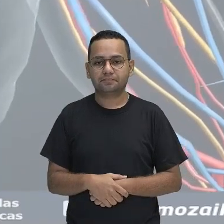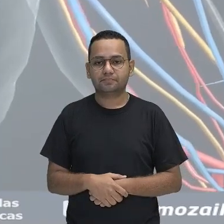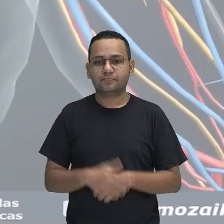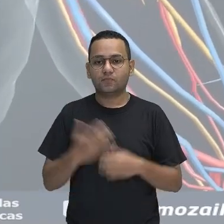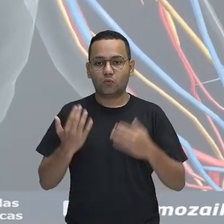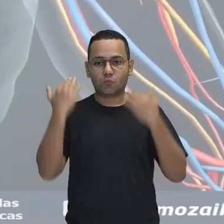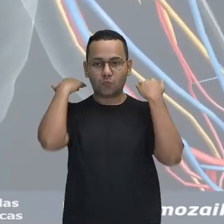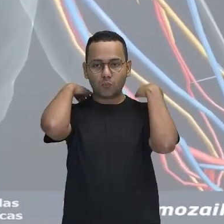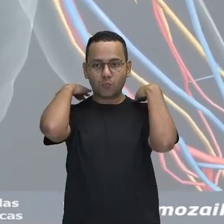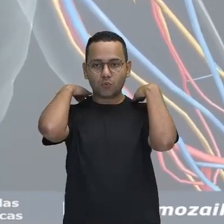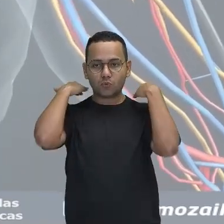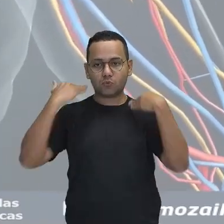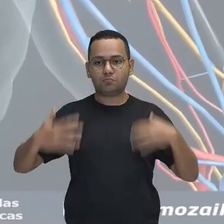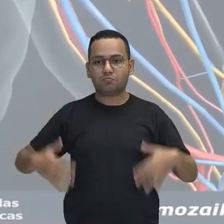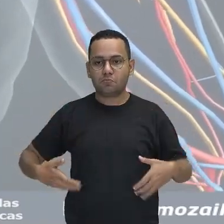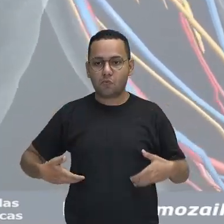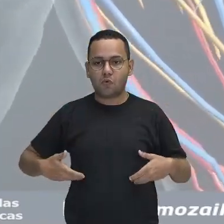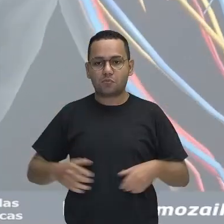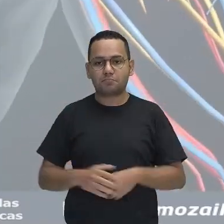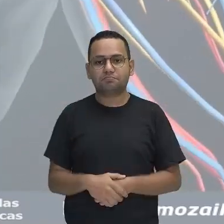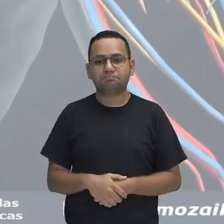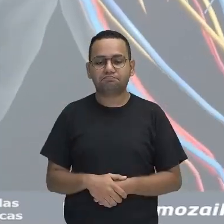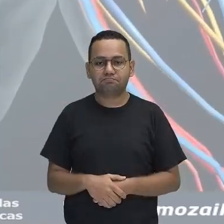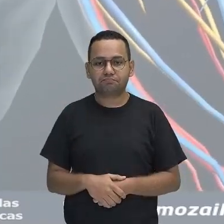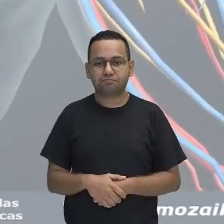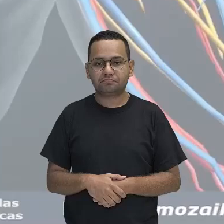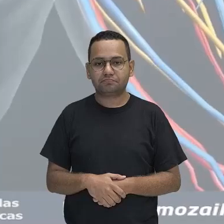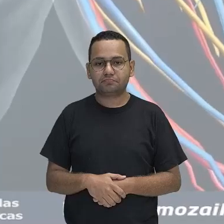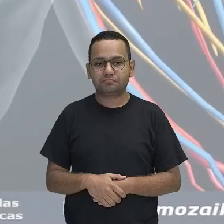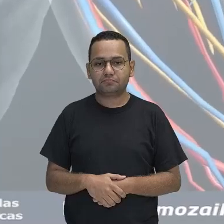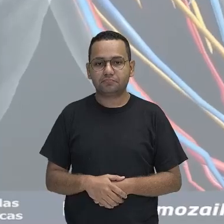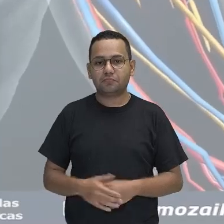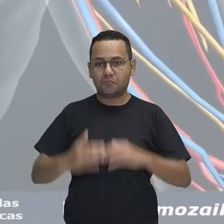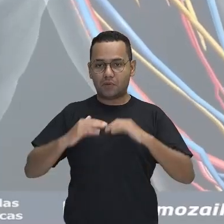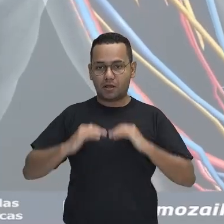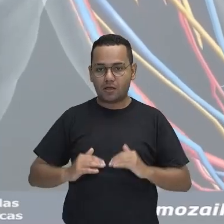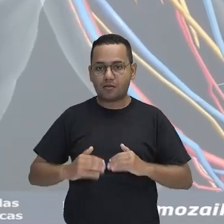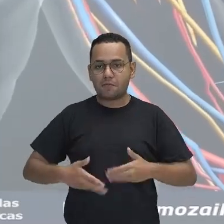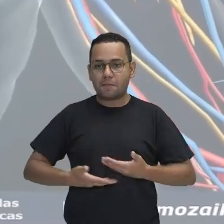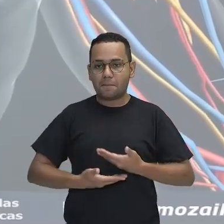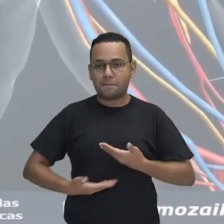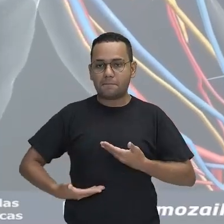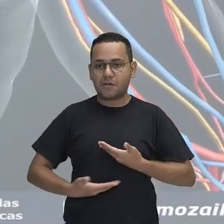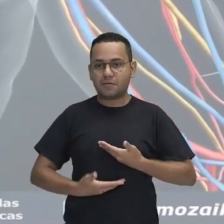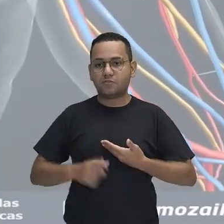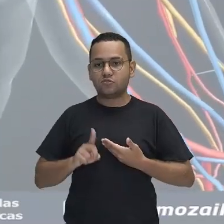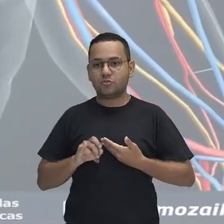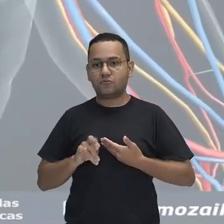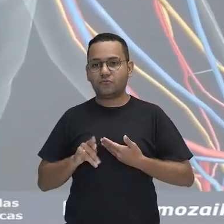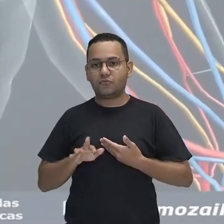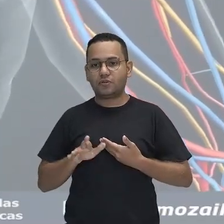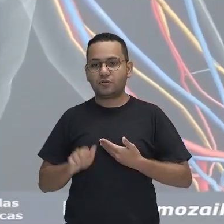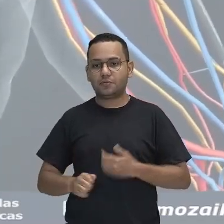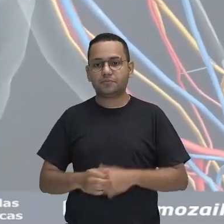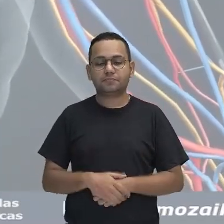pulmão, embaixo dele nós vamos ter o diafragma, né? E